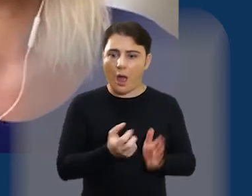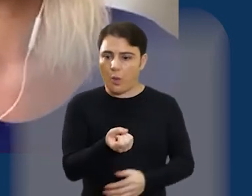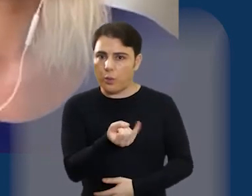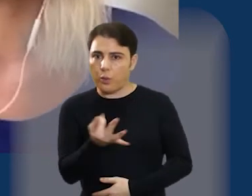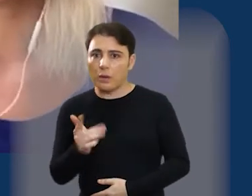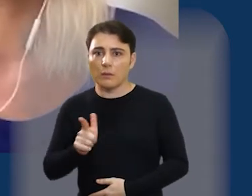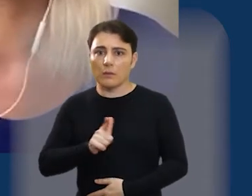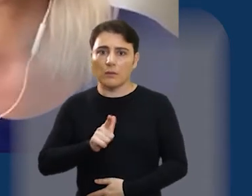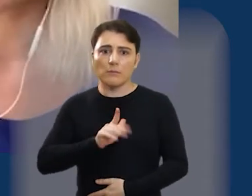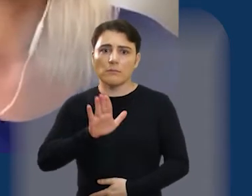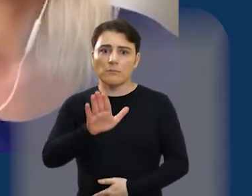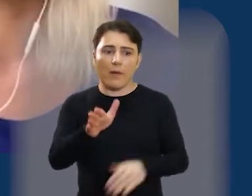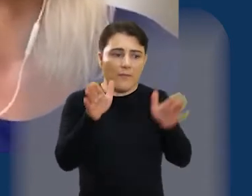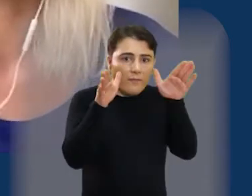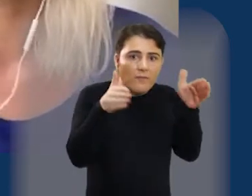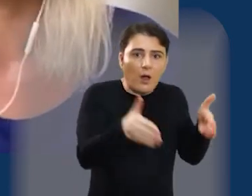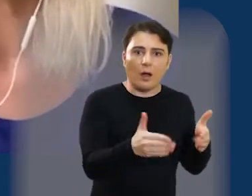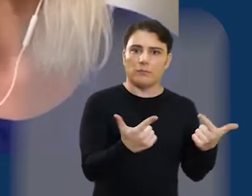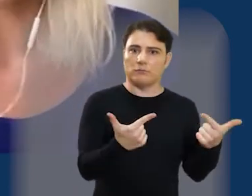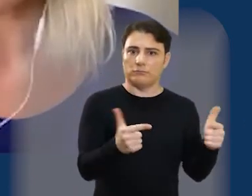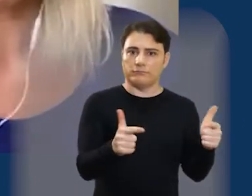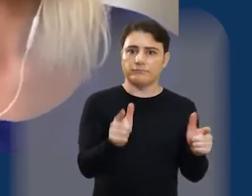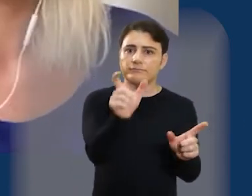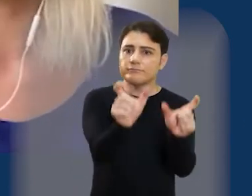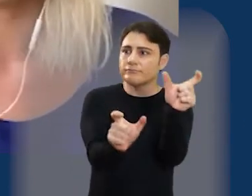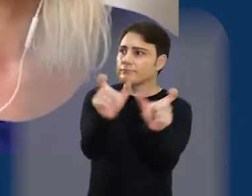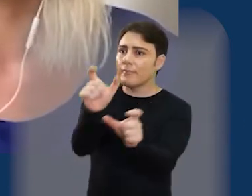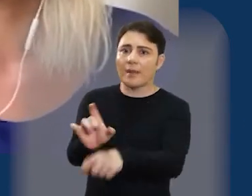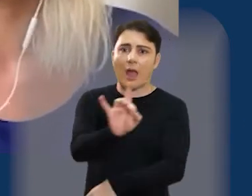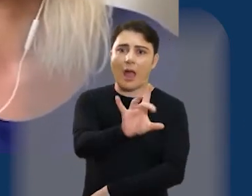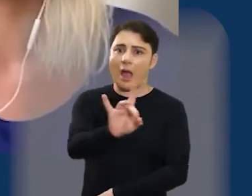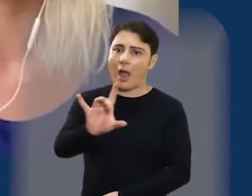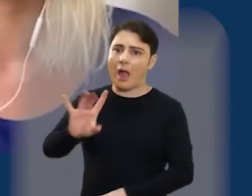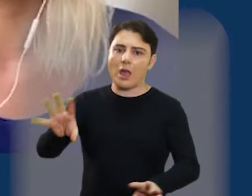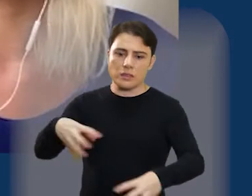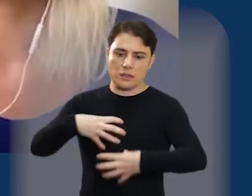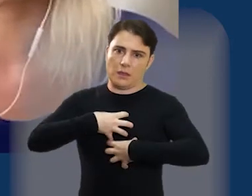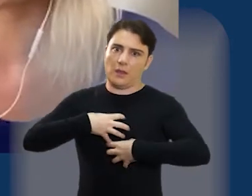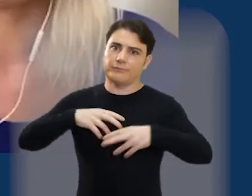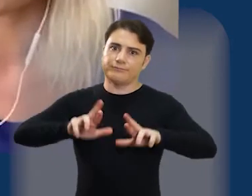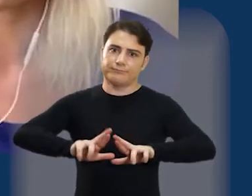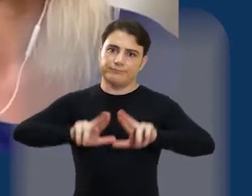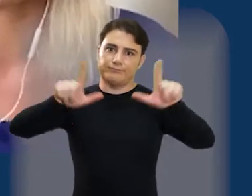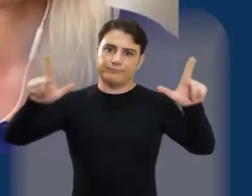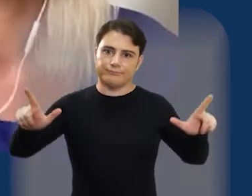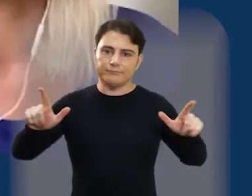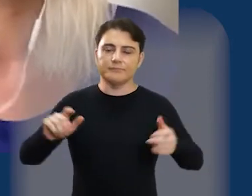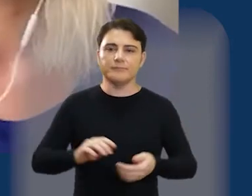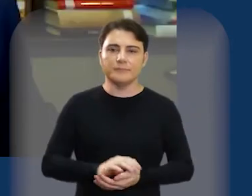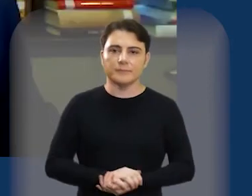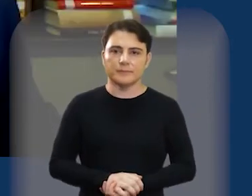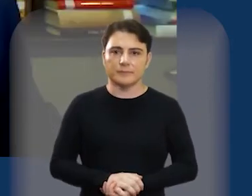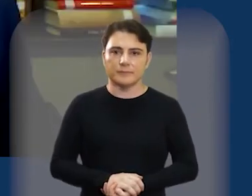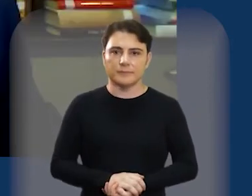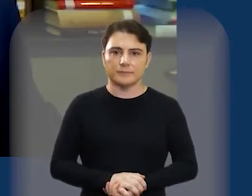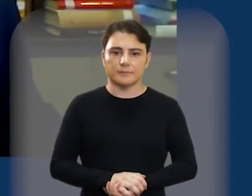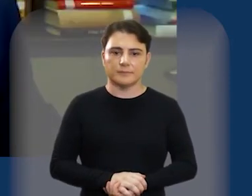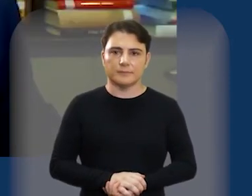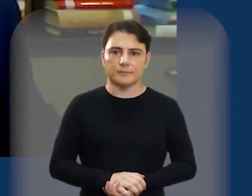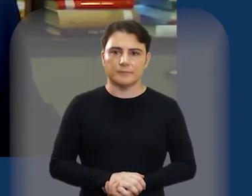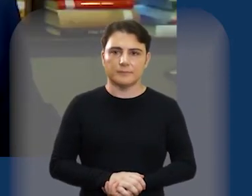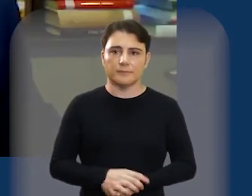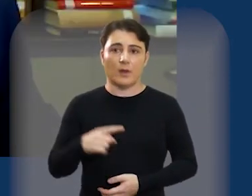a especificidade de cada organismo, né? Cada pessoa vai reagir de um jeito, cada pessoa tem uma situação. A Abram fez